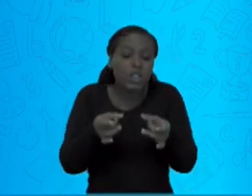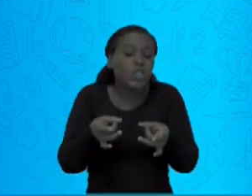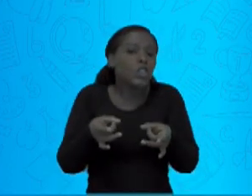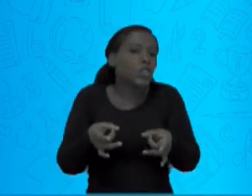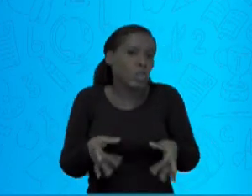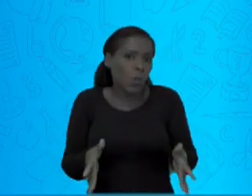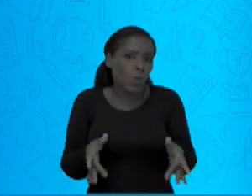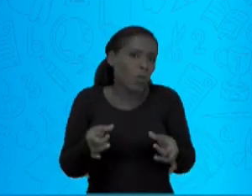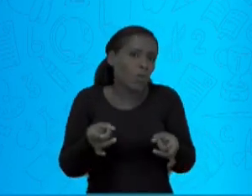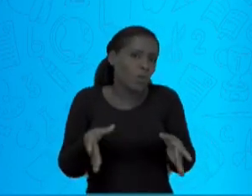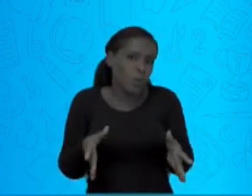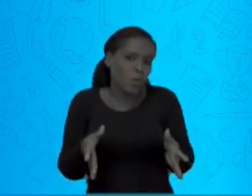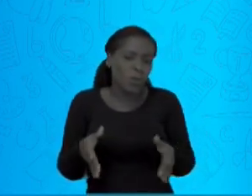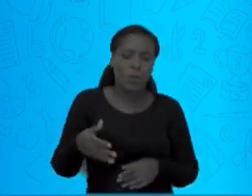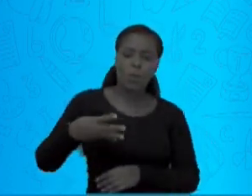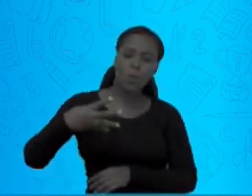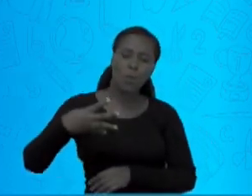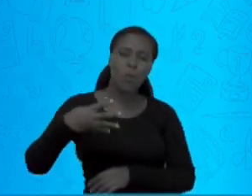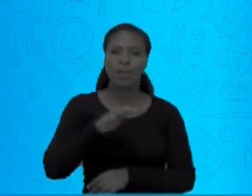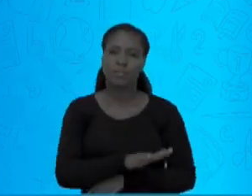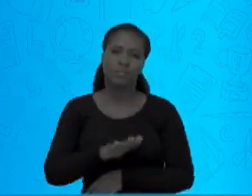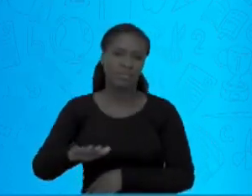4 crianças.